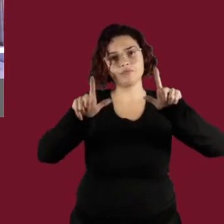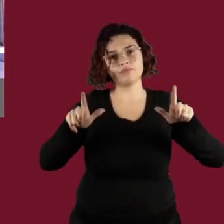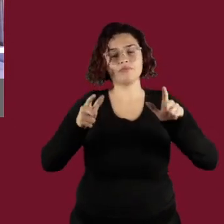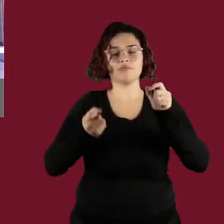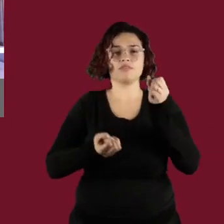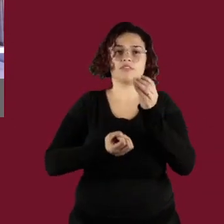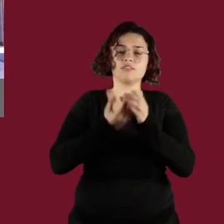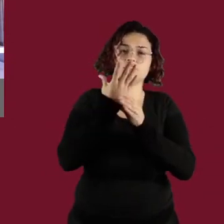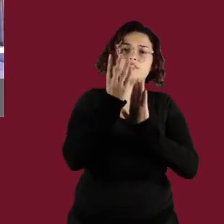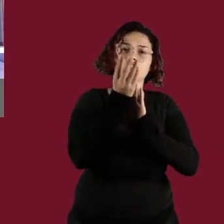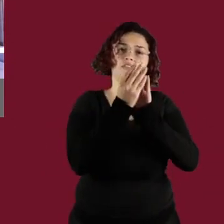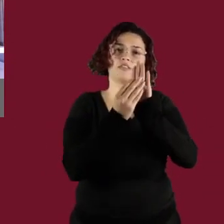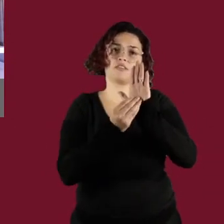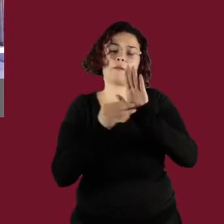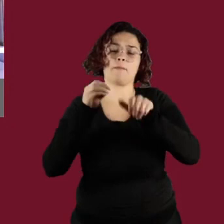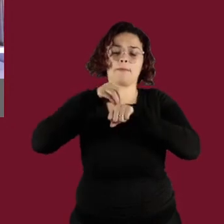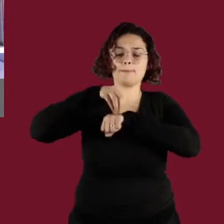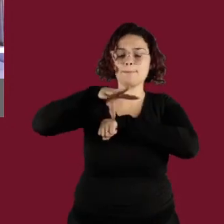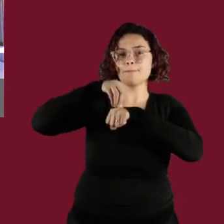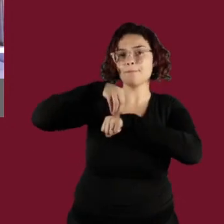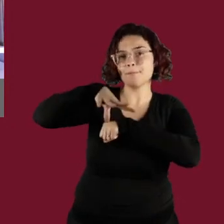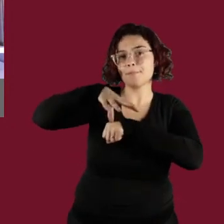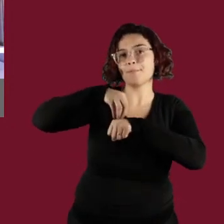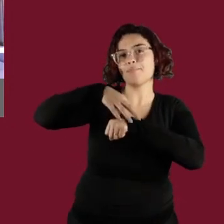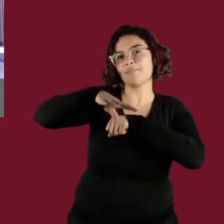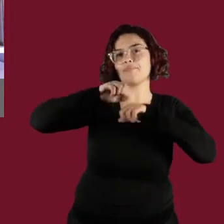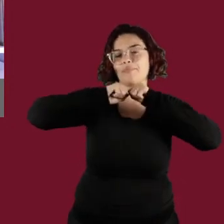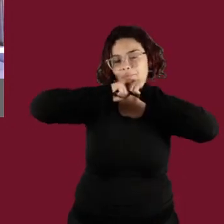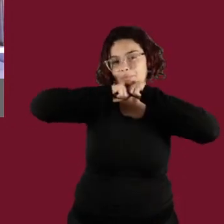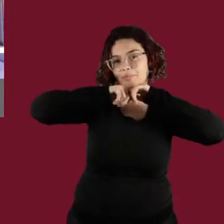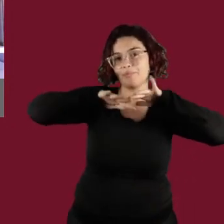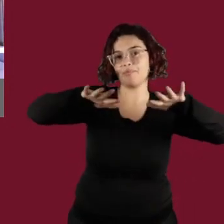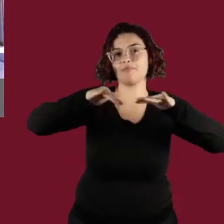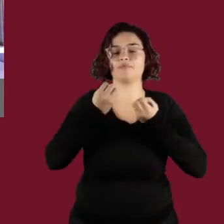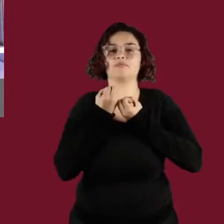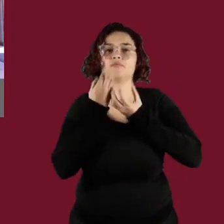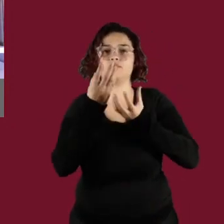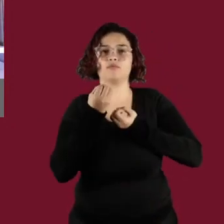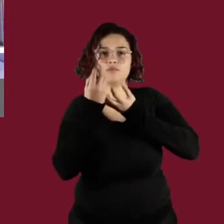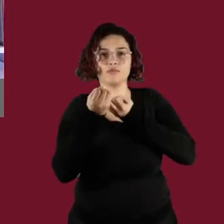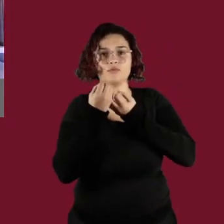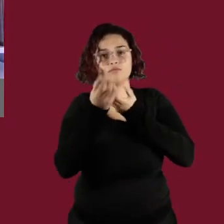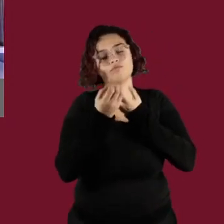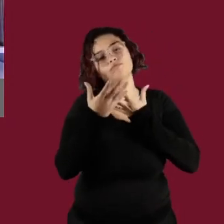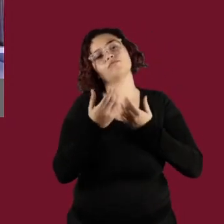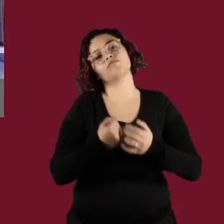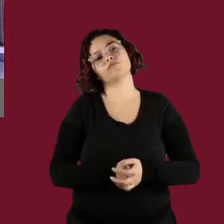vai disseminando informação, mas temos em mente aqui